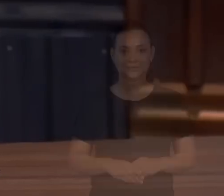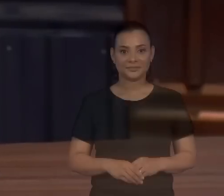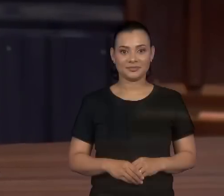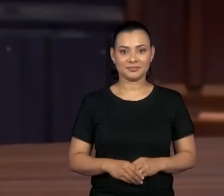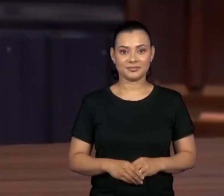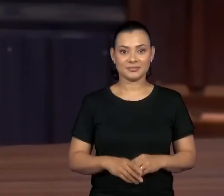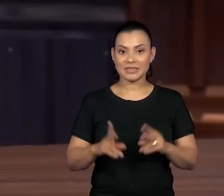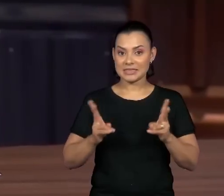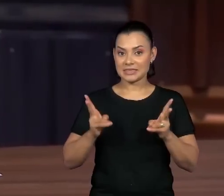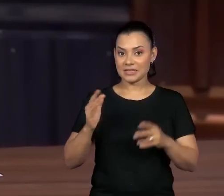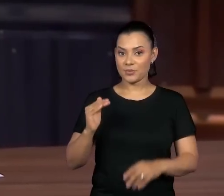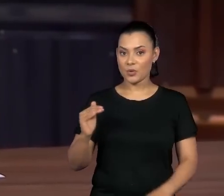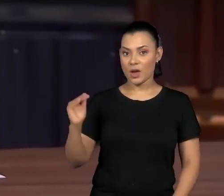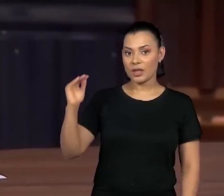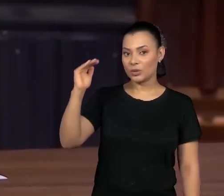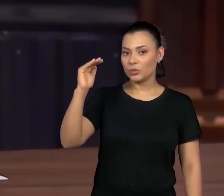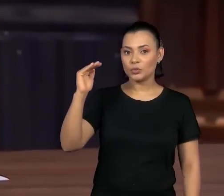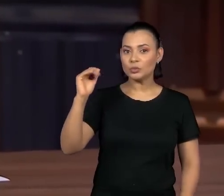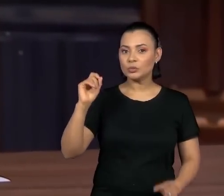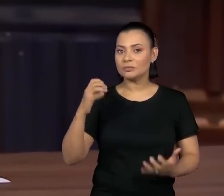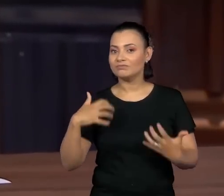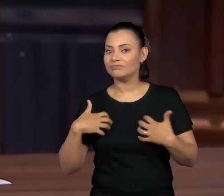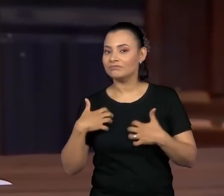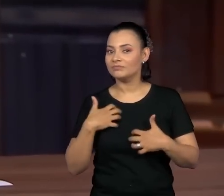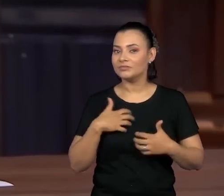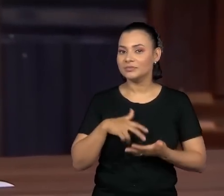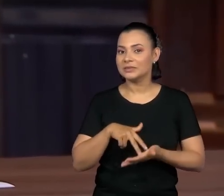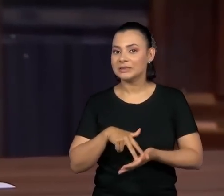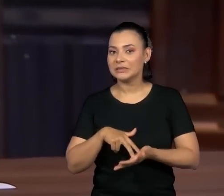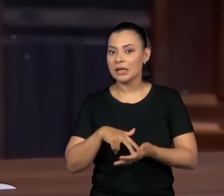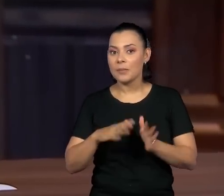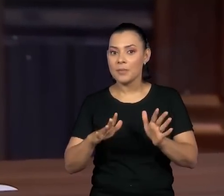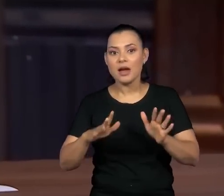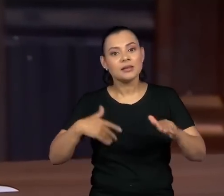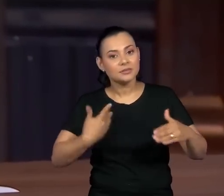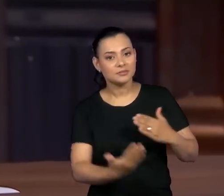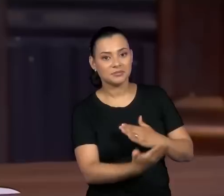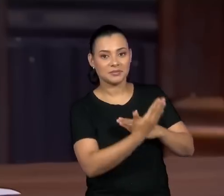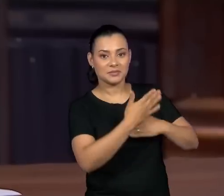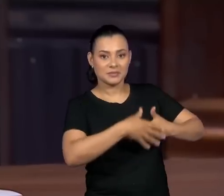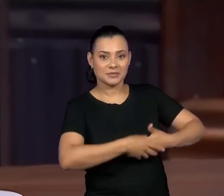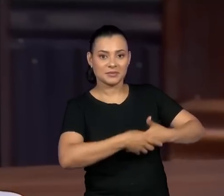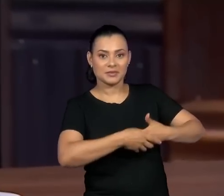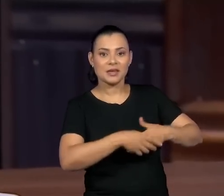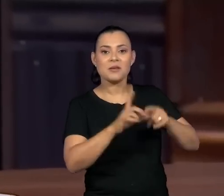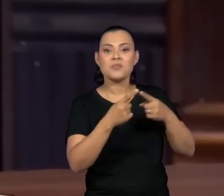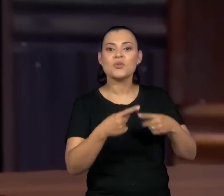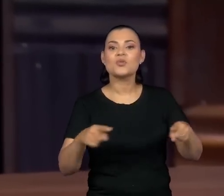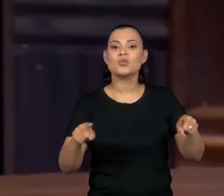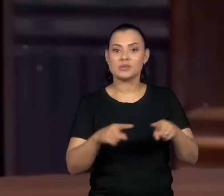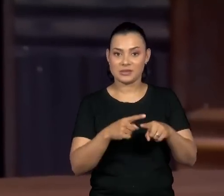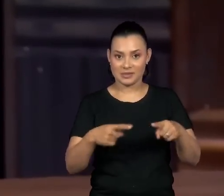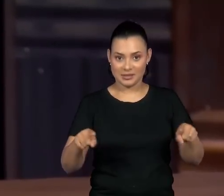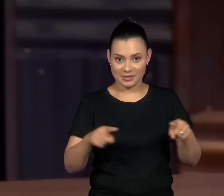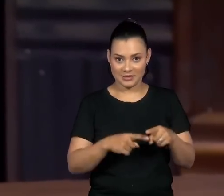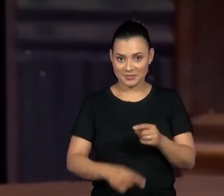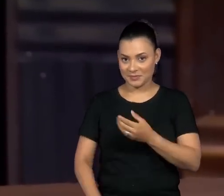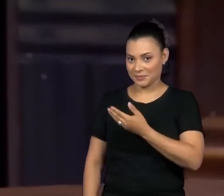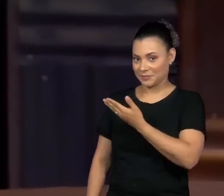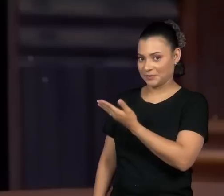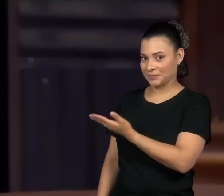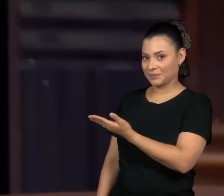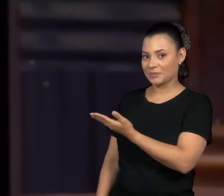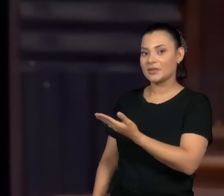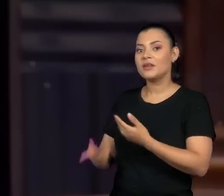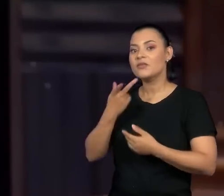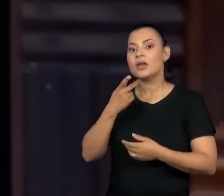Toda vez que um adulto balança, ele vem para me dar a mão. Essa canção, Bola de Meia, Bola de Gude, fala da criança